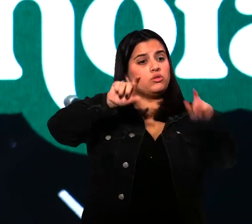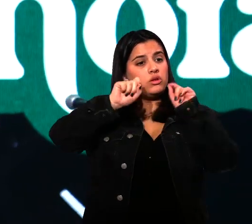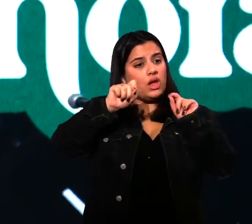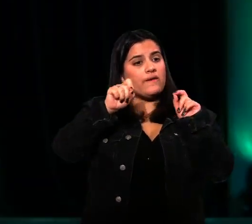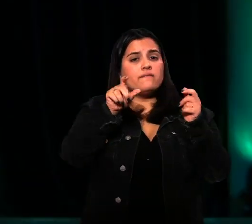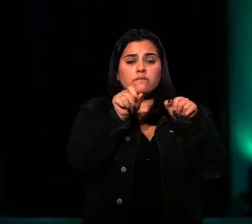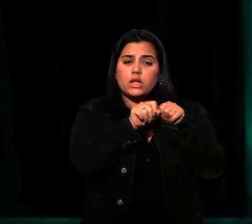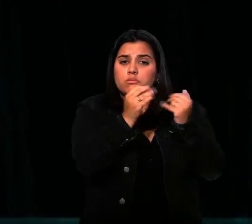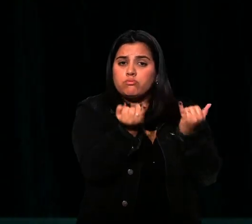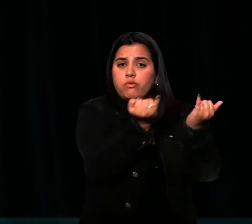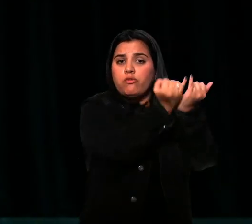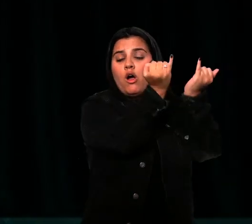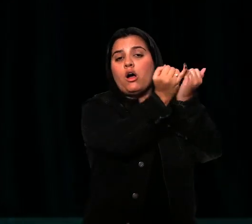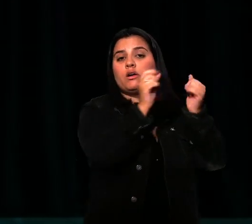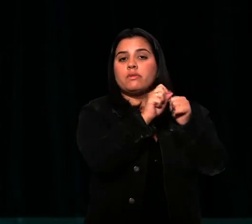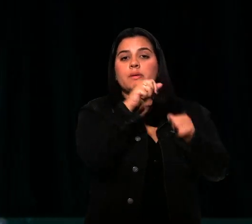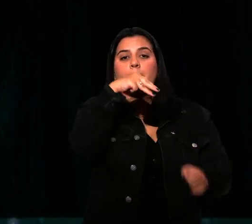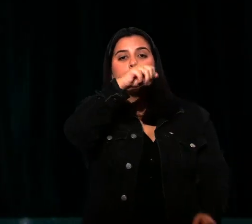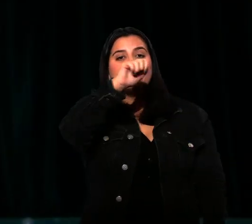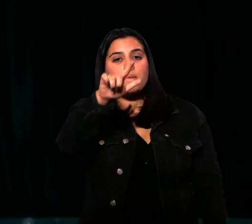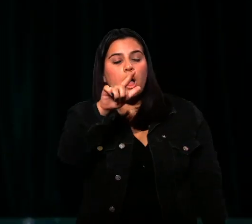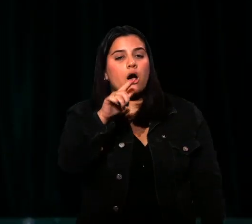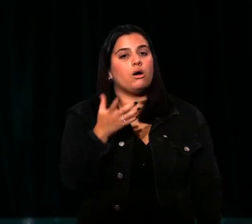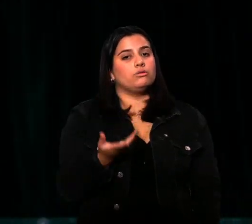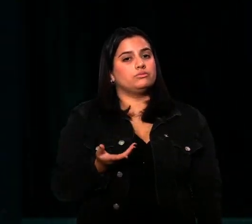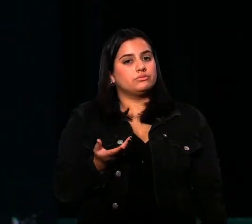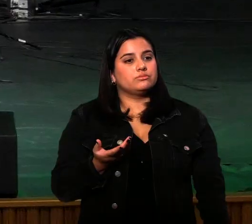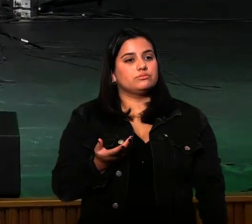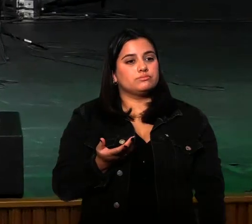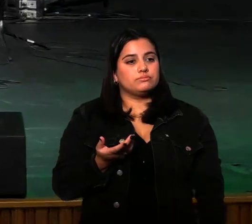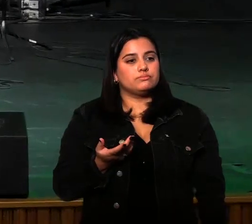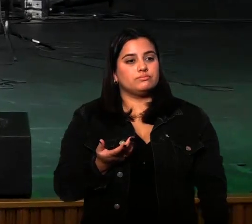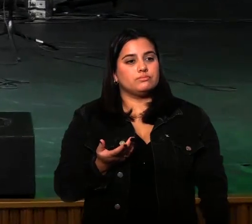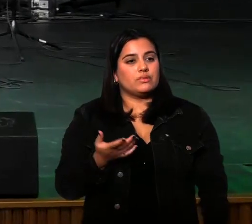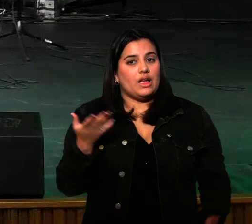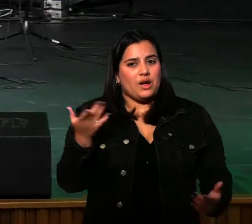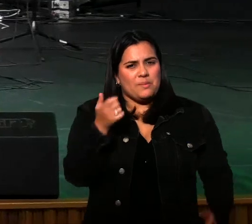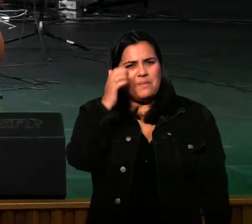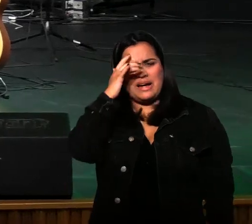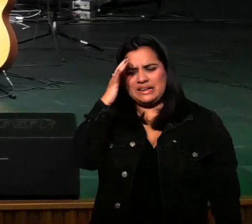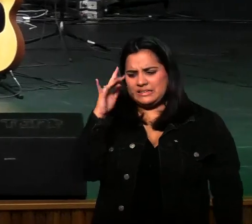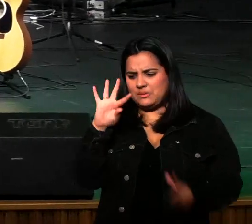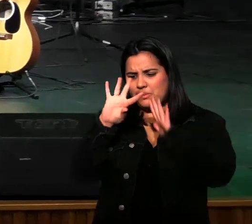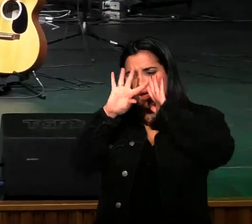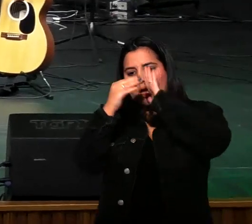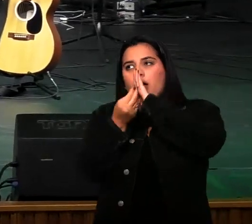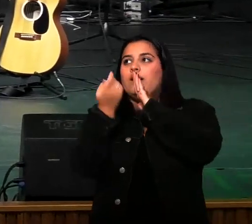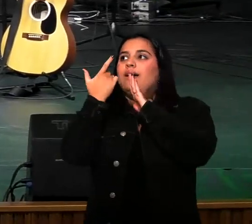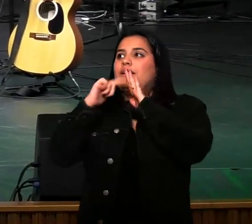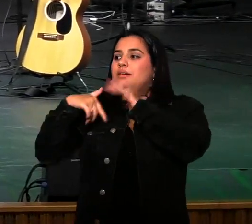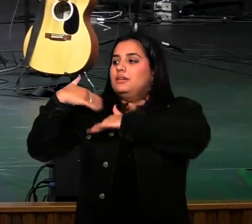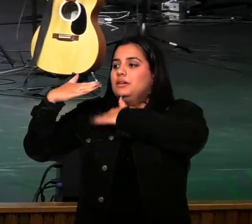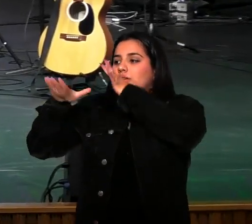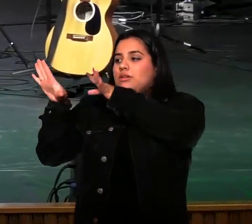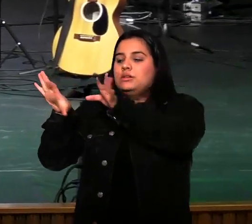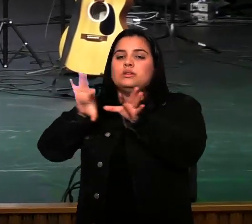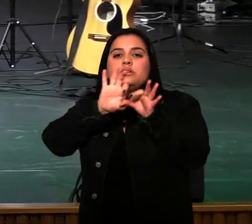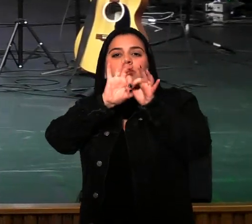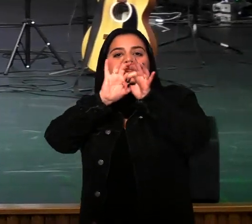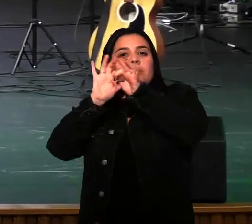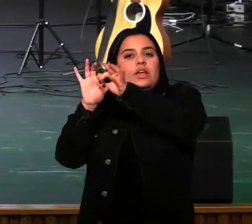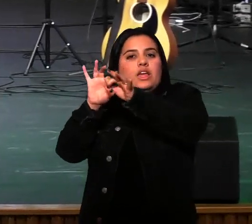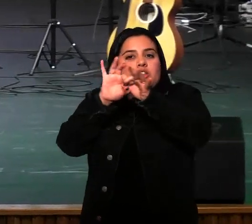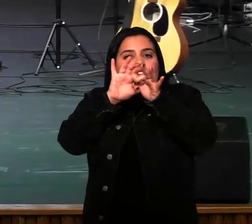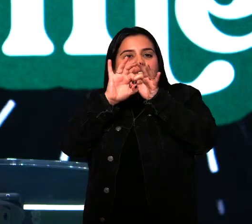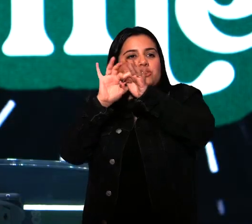coisas que não deveríamos fazer uns com os outros. Agora, imagina uma igreja que conseguisse caminhar a unidade a tal ponto que ninguém fala mais mal de ninguém.